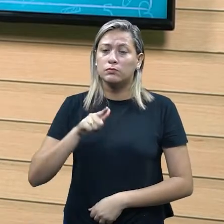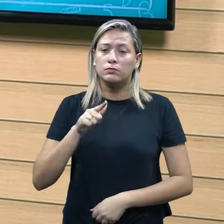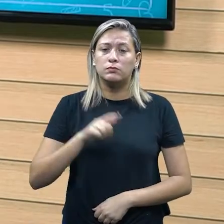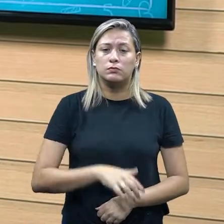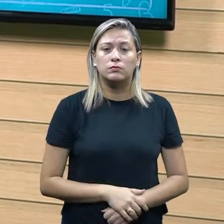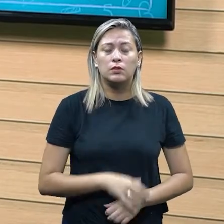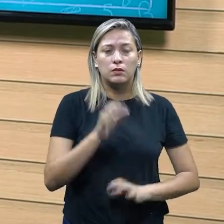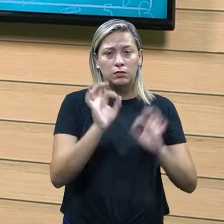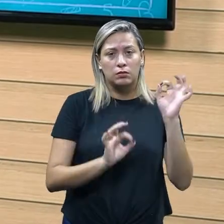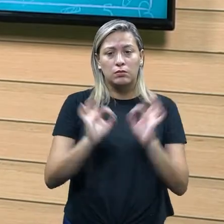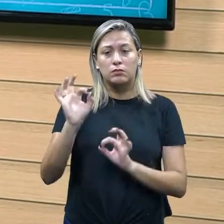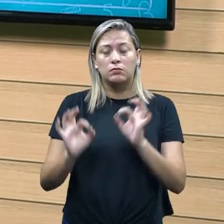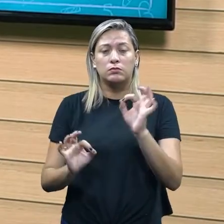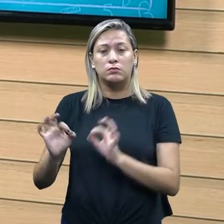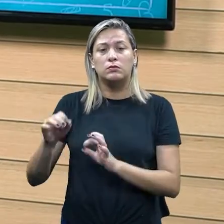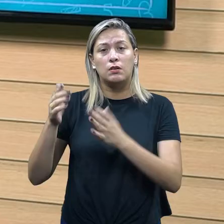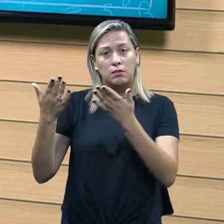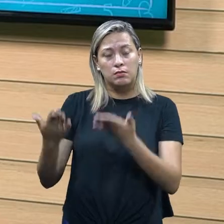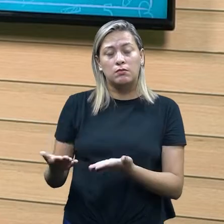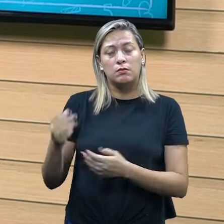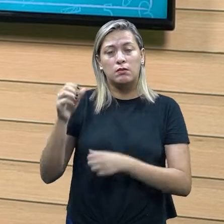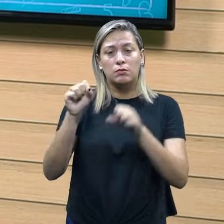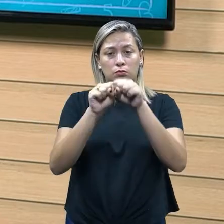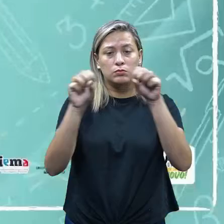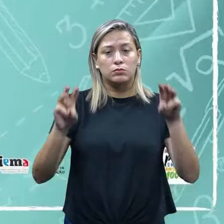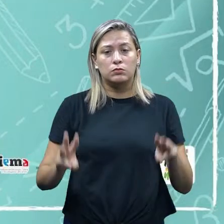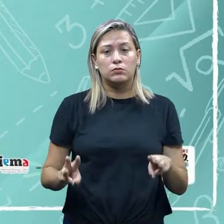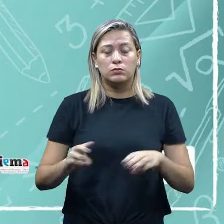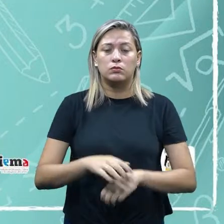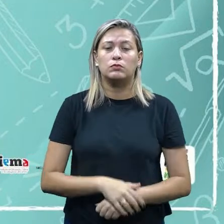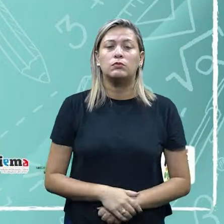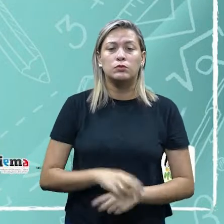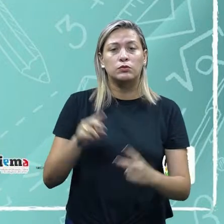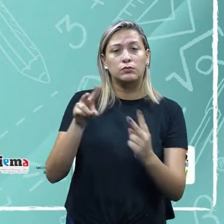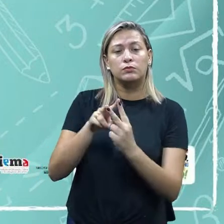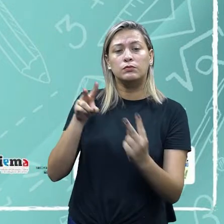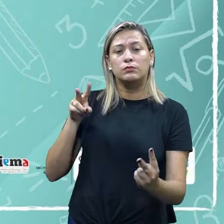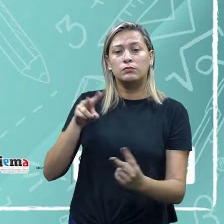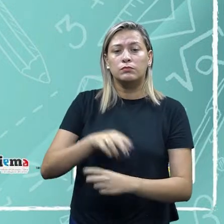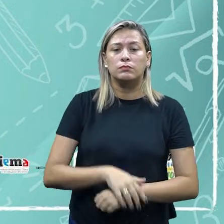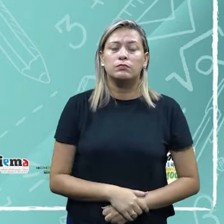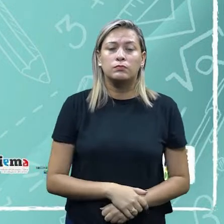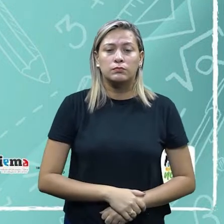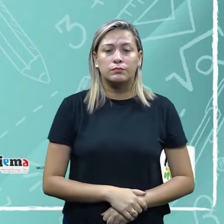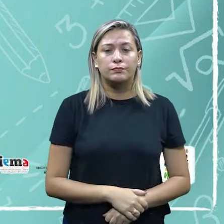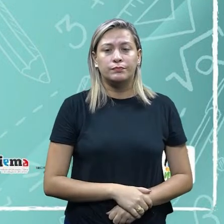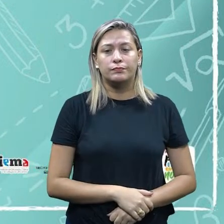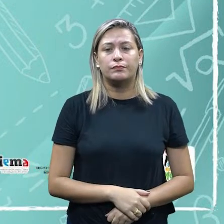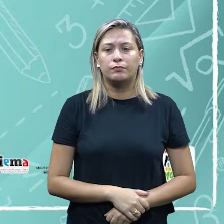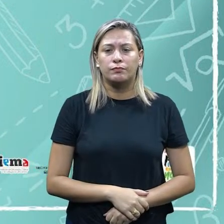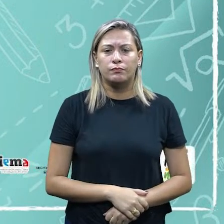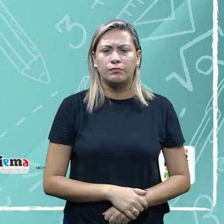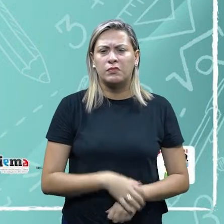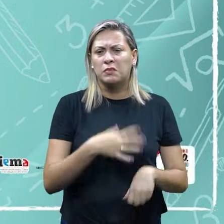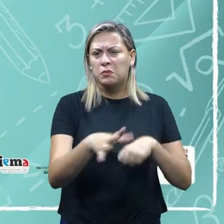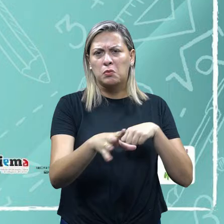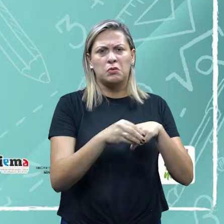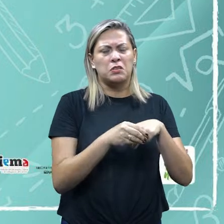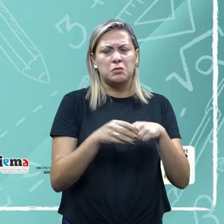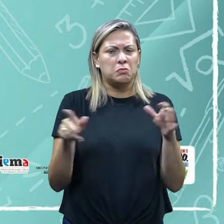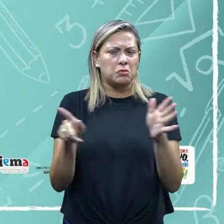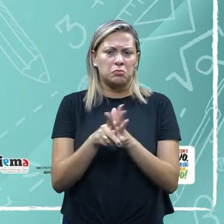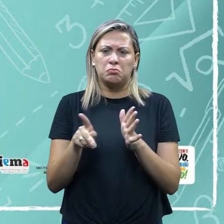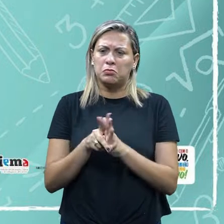desenvolver através desse software, né, de maneira digital. Então ele não requer um conhecimento específico, mas